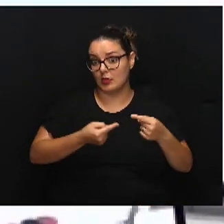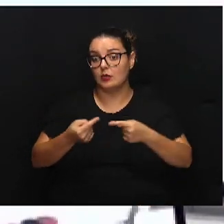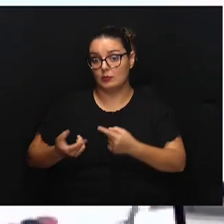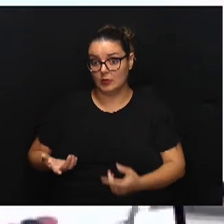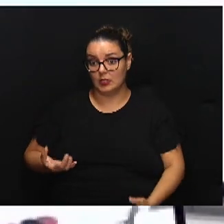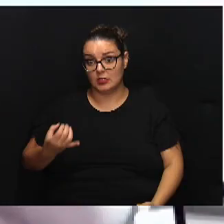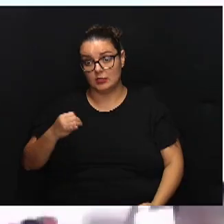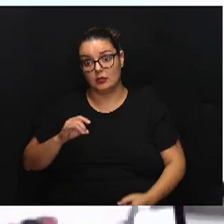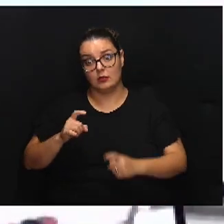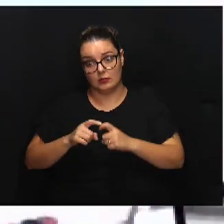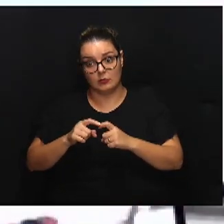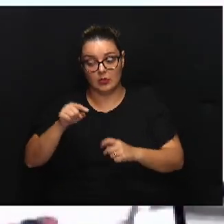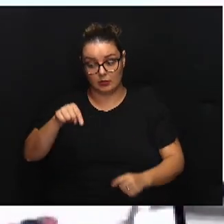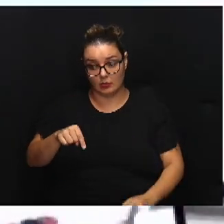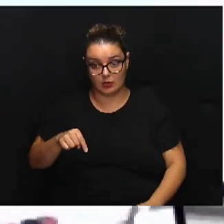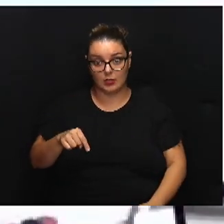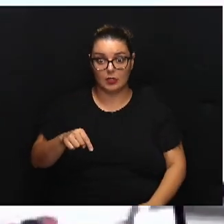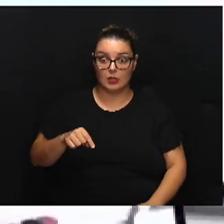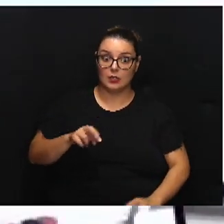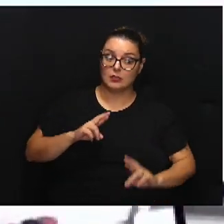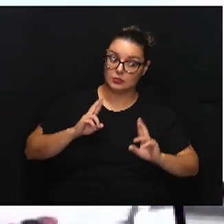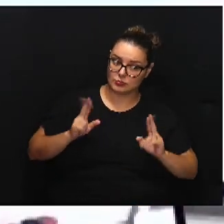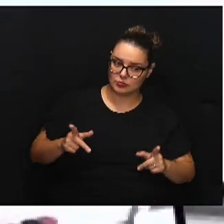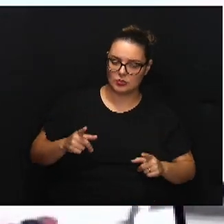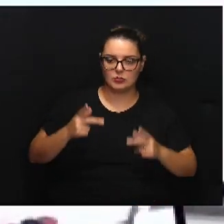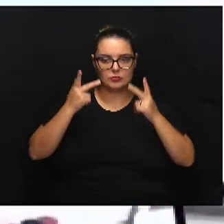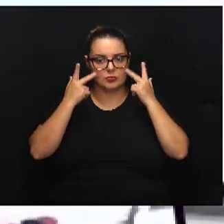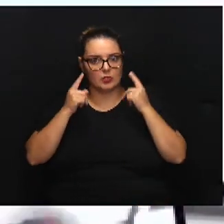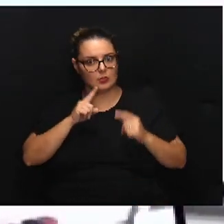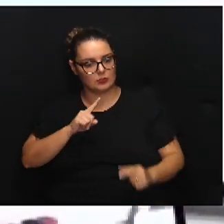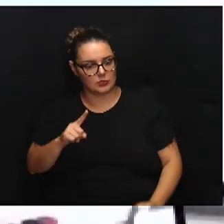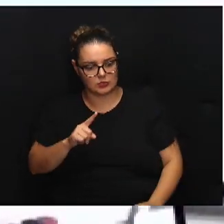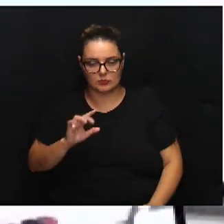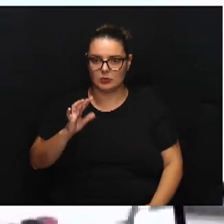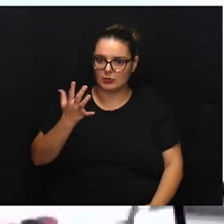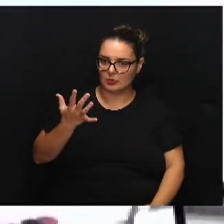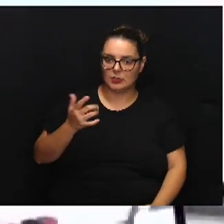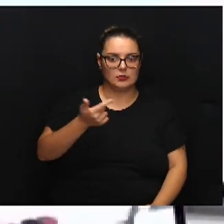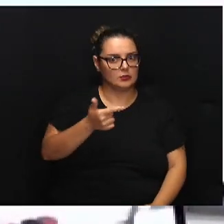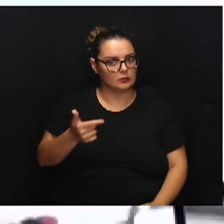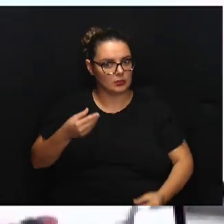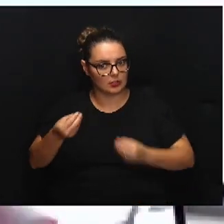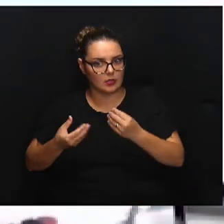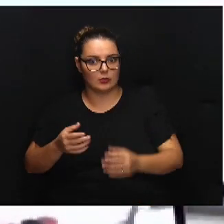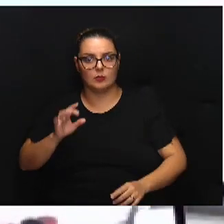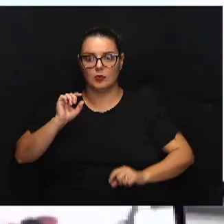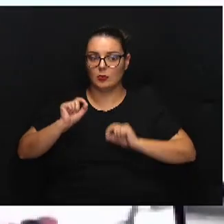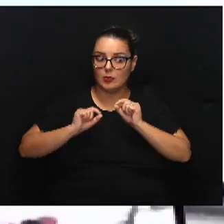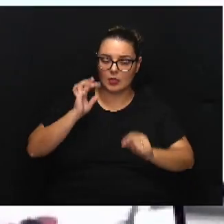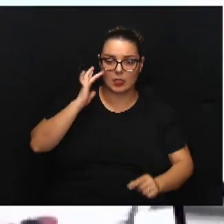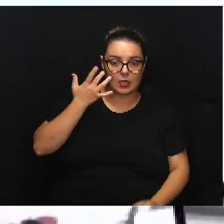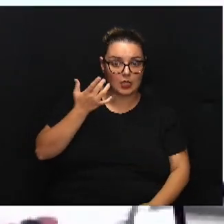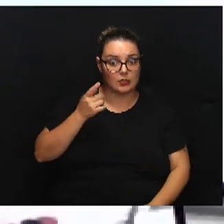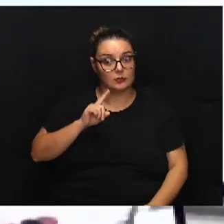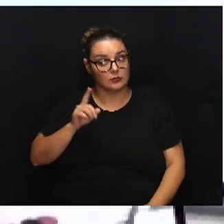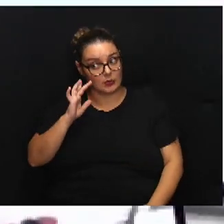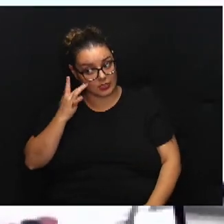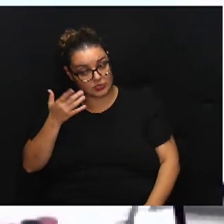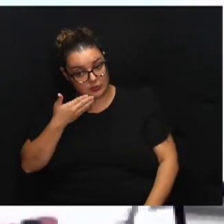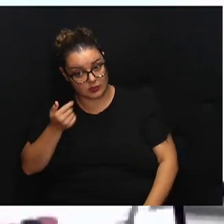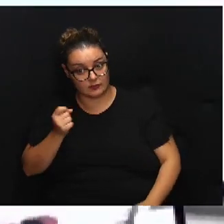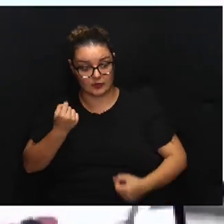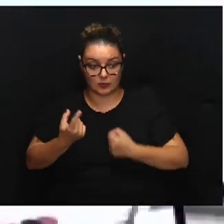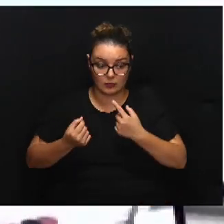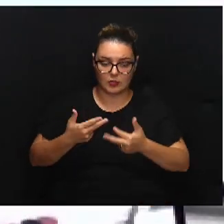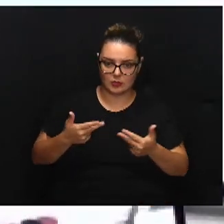realmente com o médico, olha, está saindo da normalidade, isso está passando, não dá mais, o que você acha? Não acha que está na hora de fazer alguma